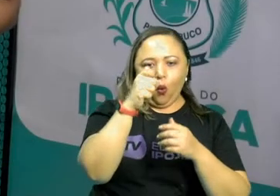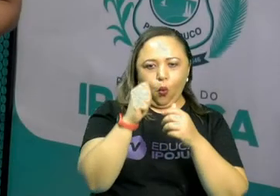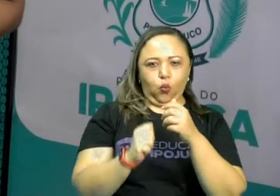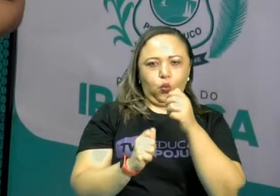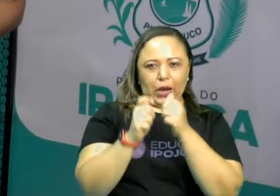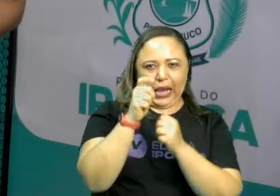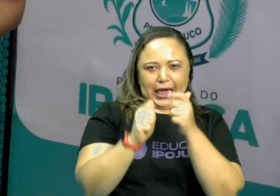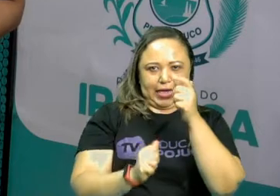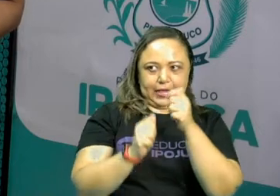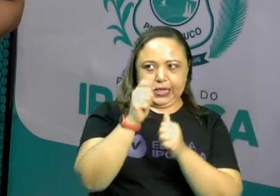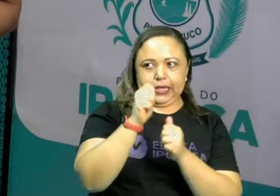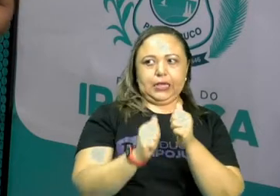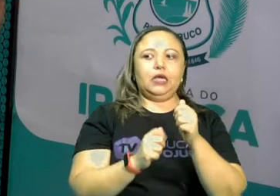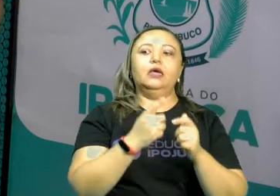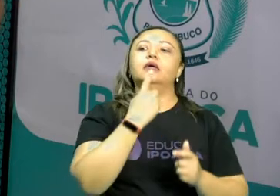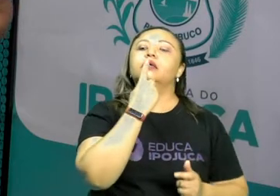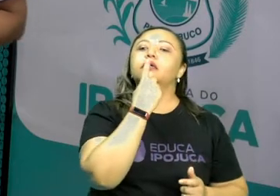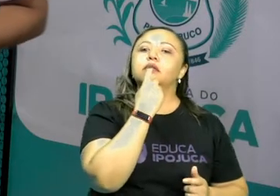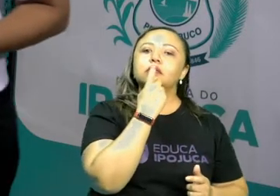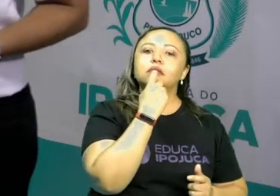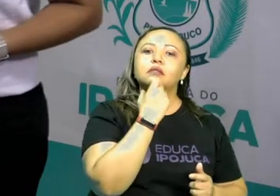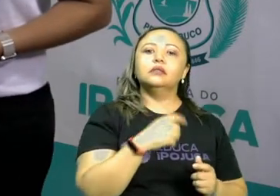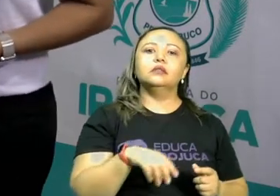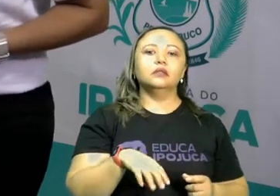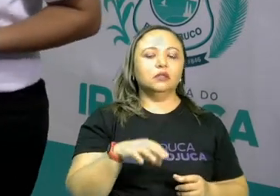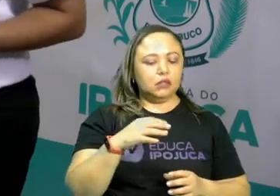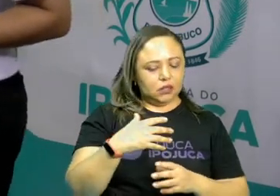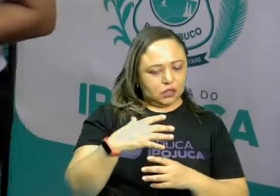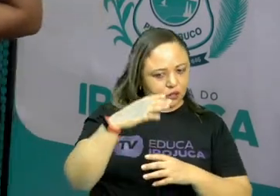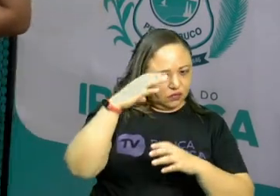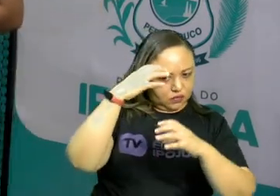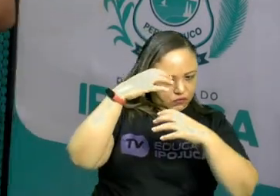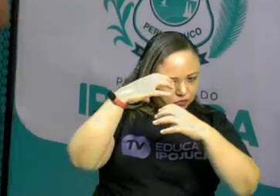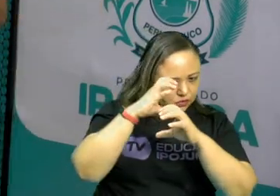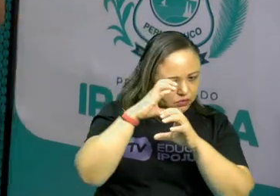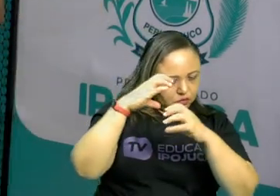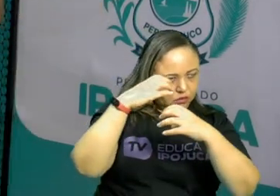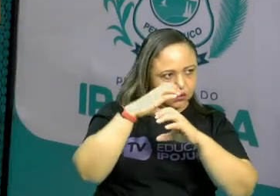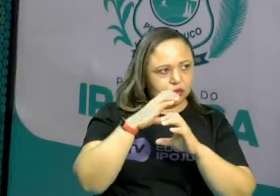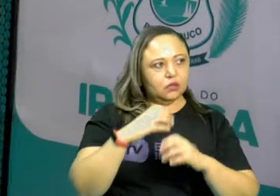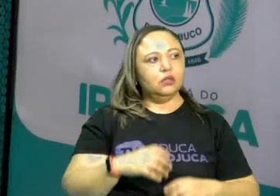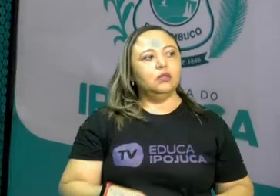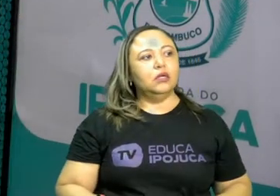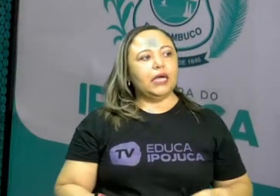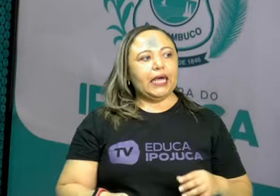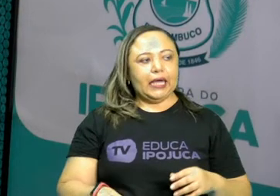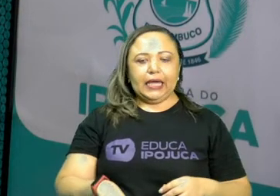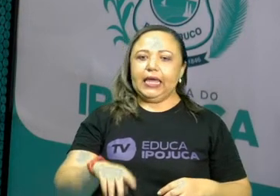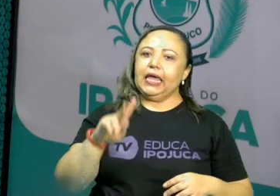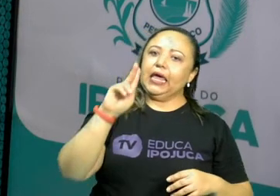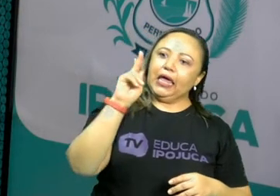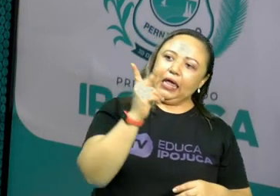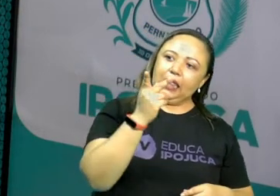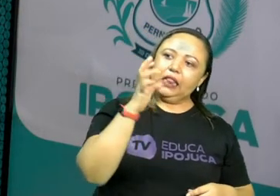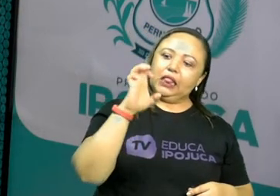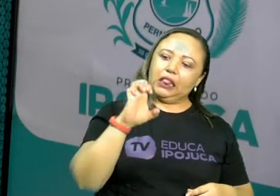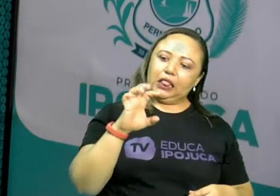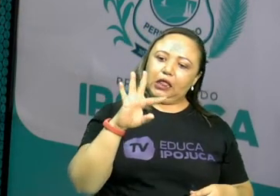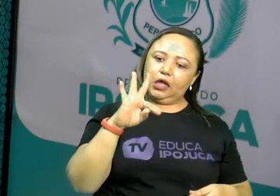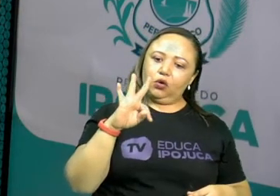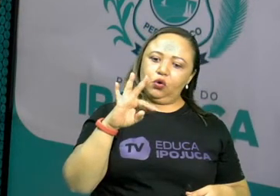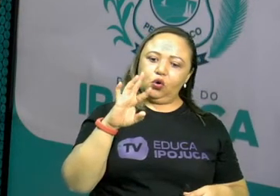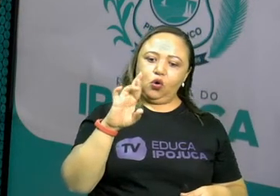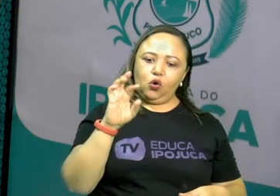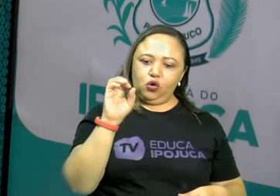Então, só recapitulando de uma forma geral. Misturas homogêneas, nós não conseguimos distinguir